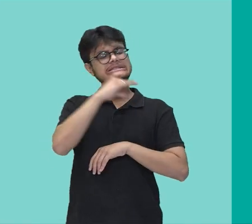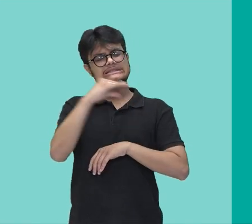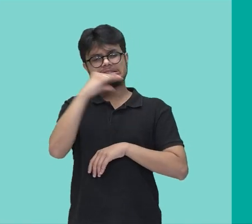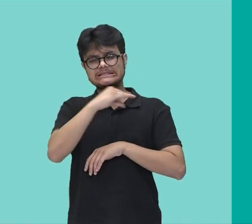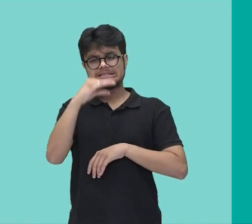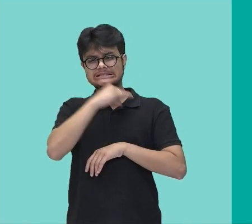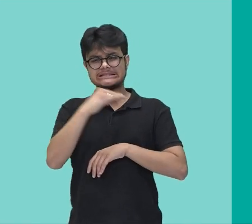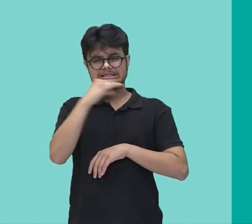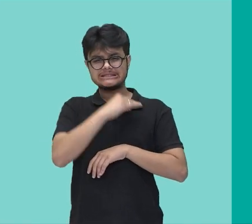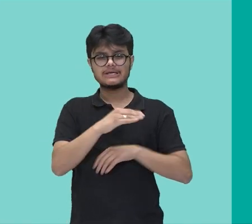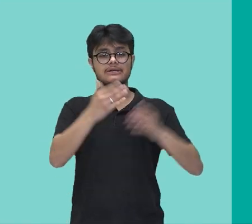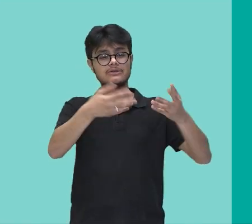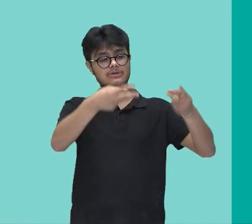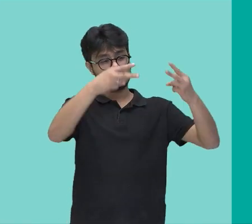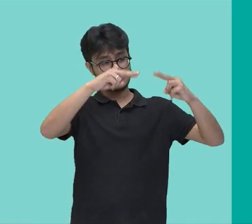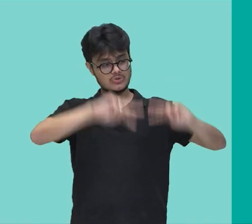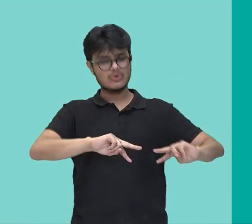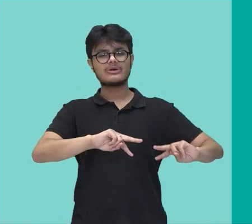descer. Então,